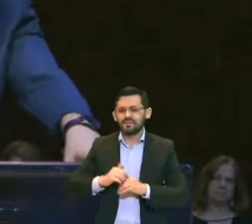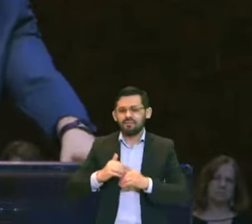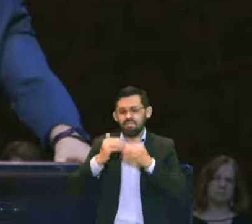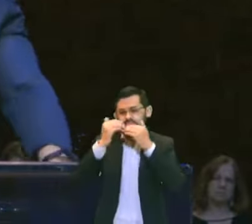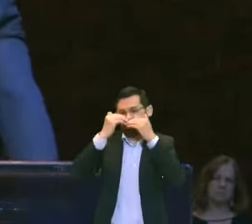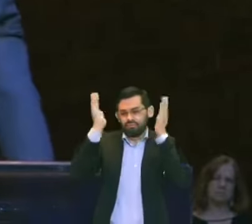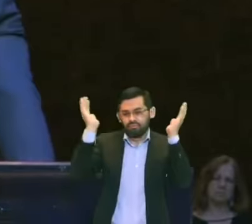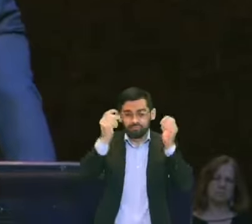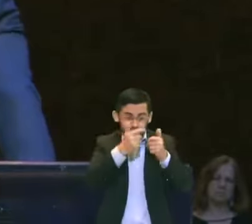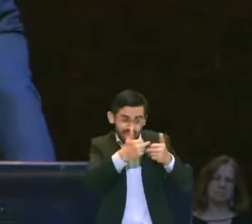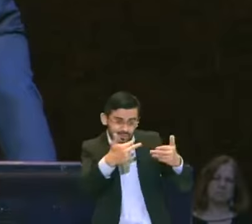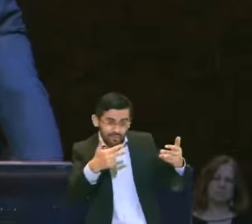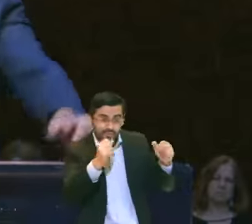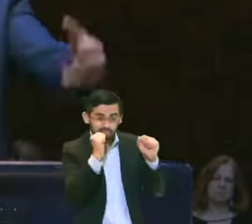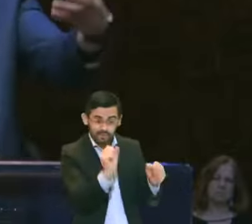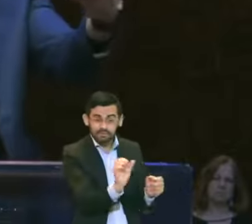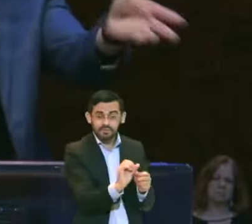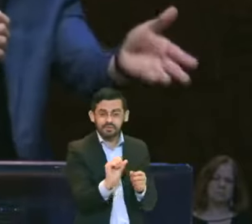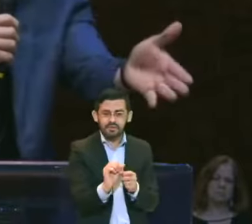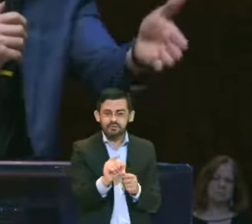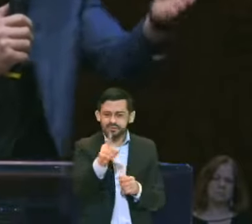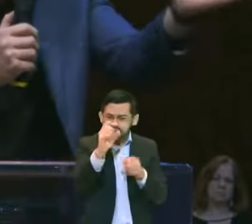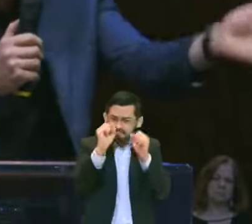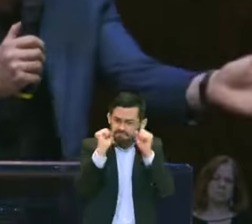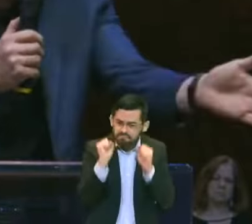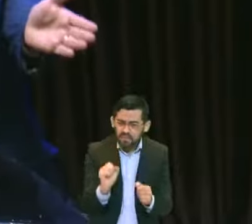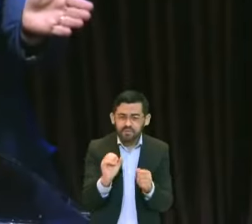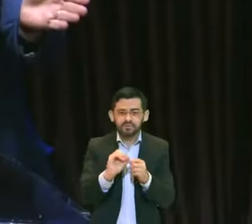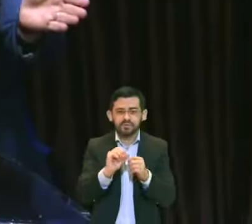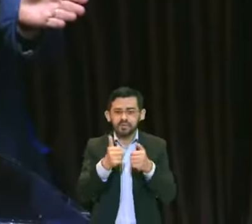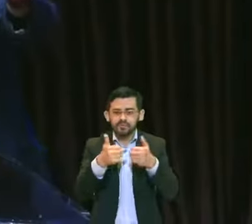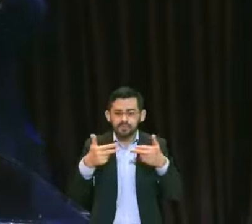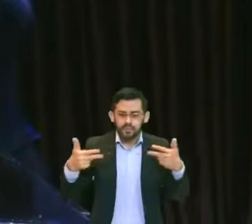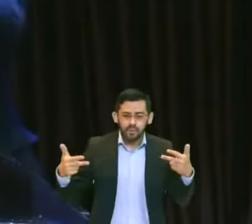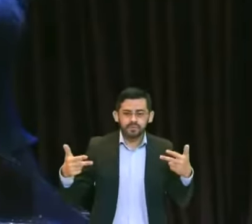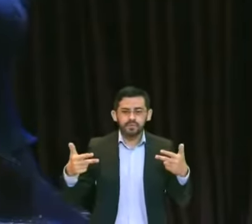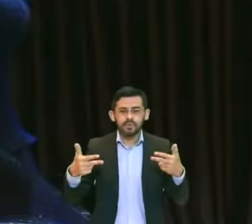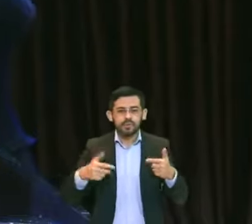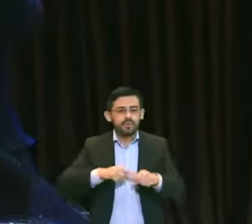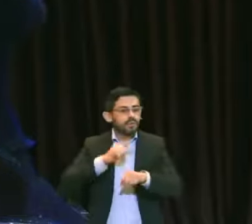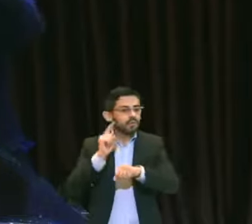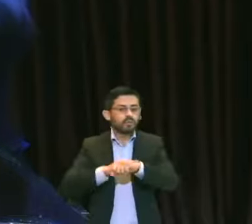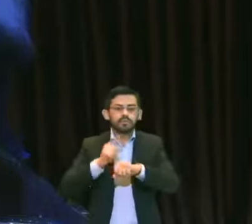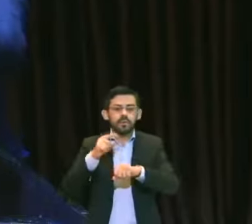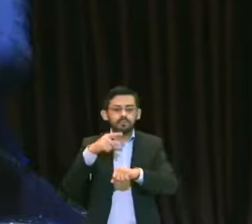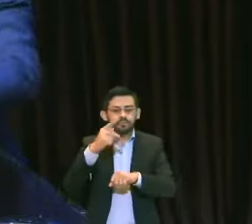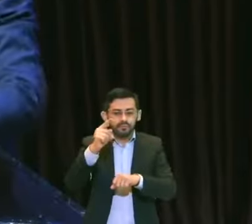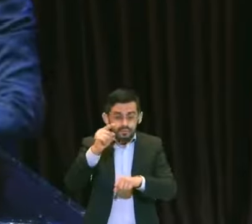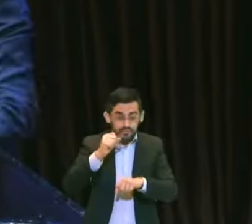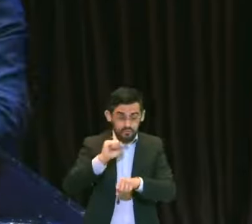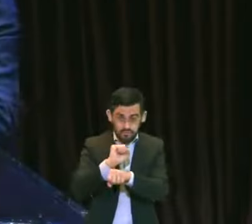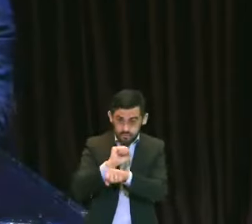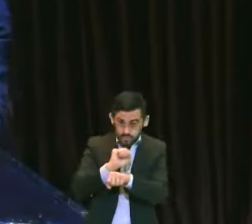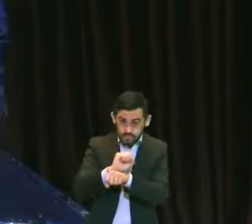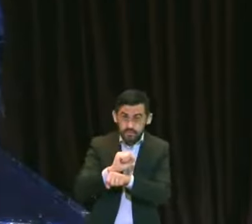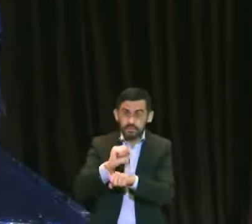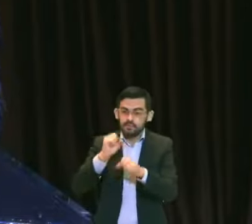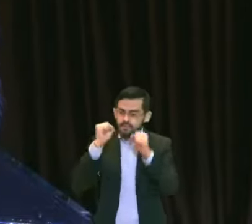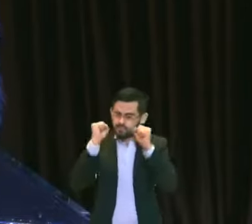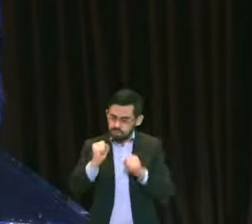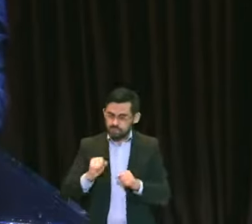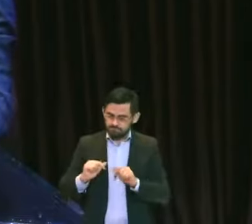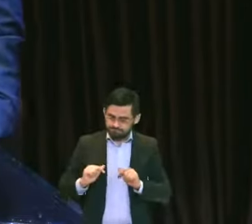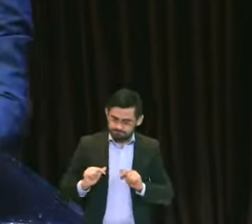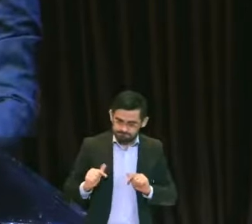que podemos. Você pode fazer algo no tempo da tua espera. E